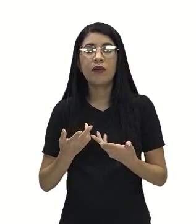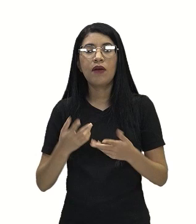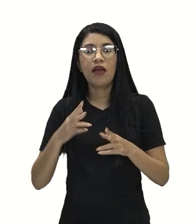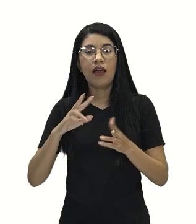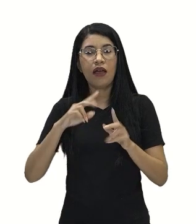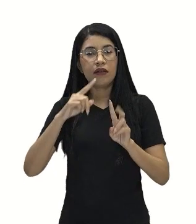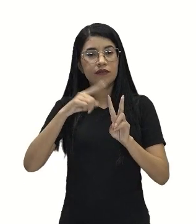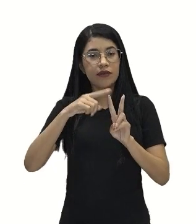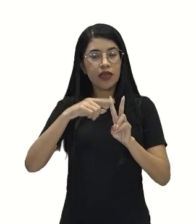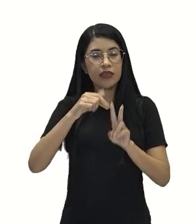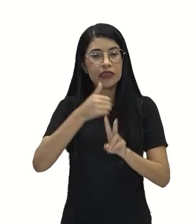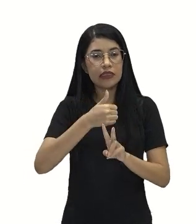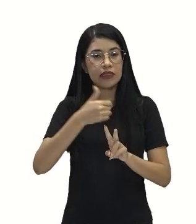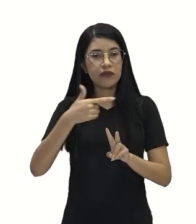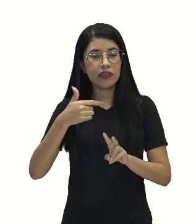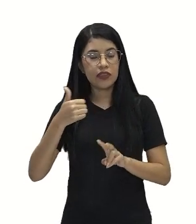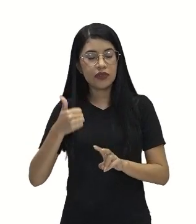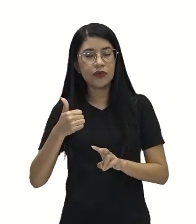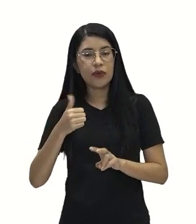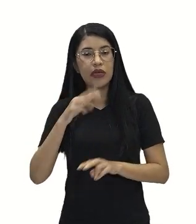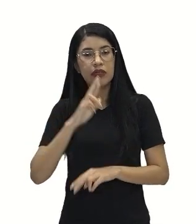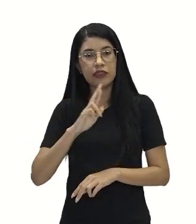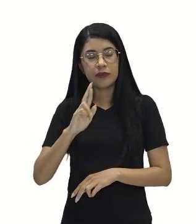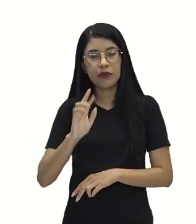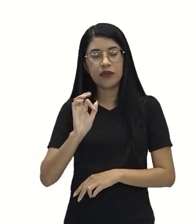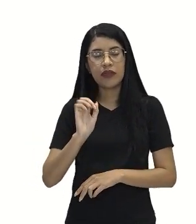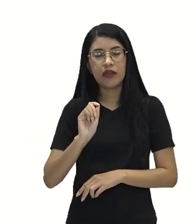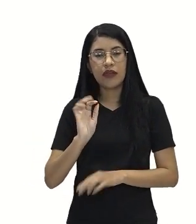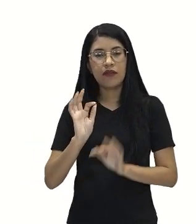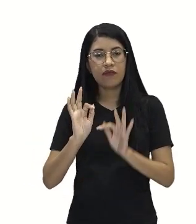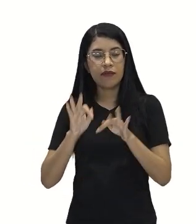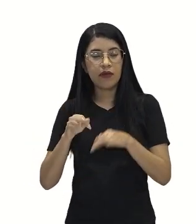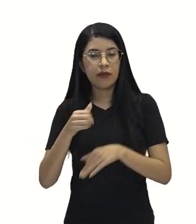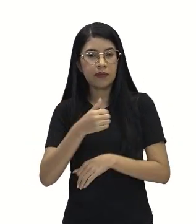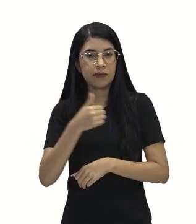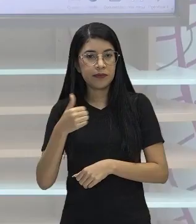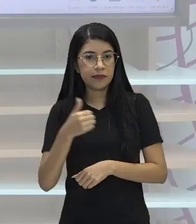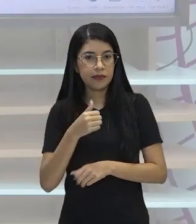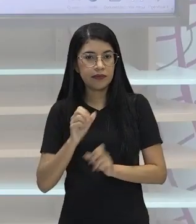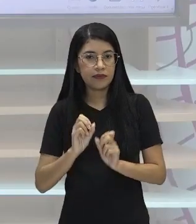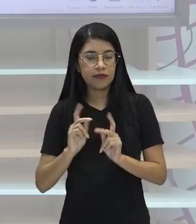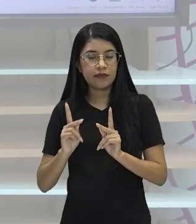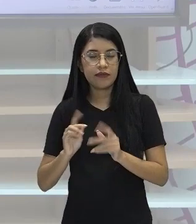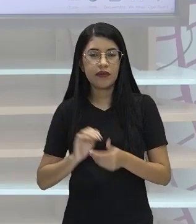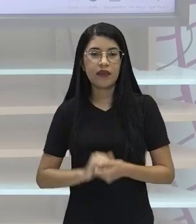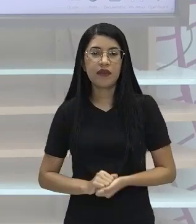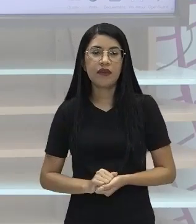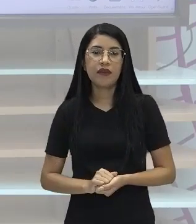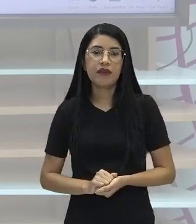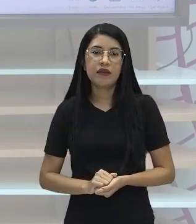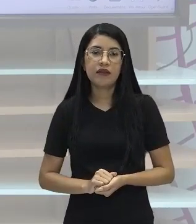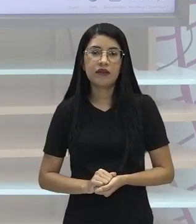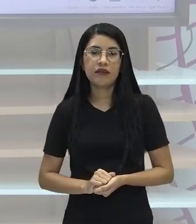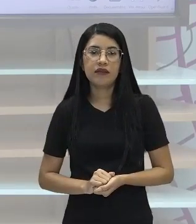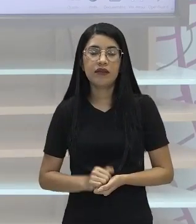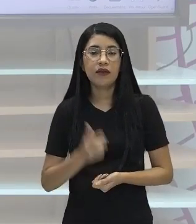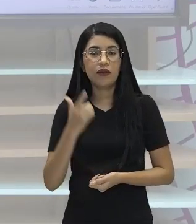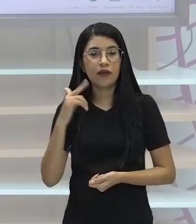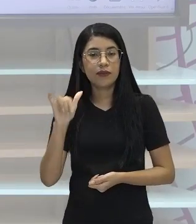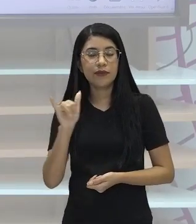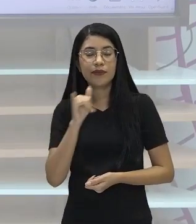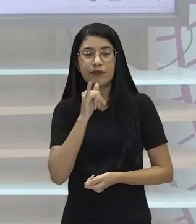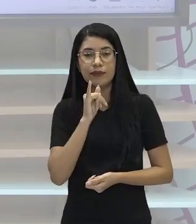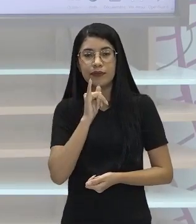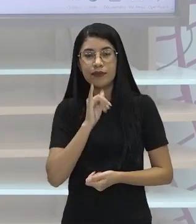de 121, ela é 11, beleza? Vamos ver mais um exemplo, olha só, vamos pegar um